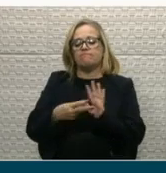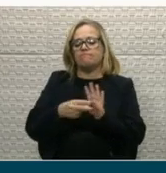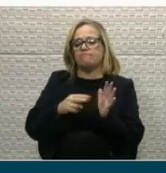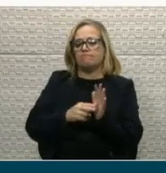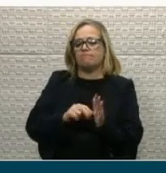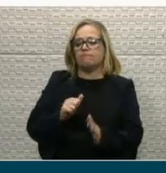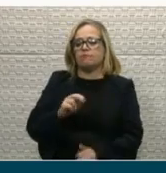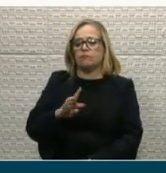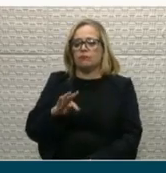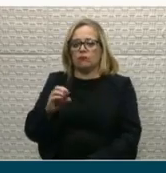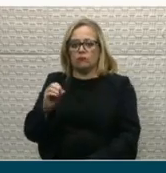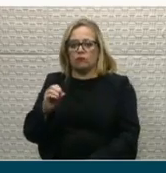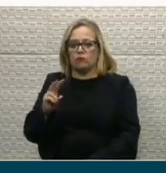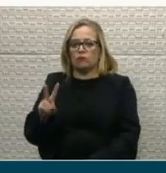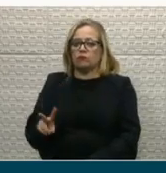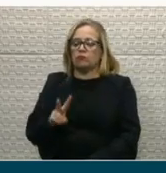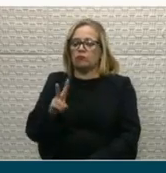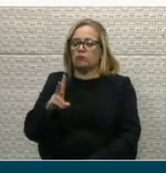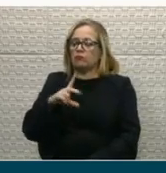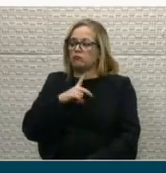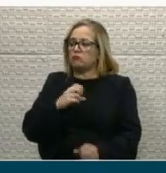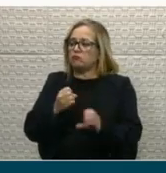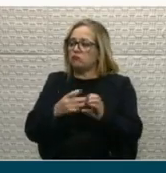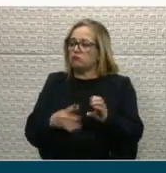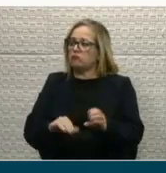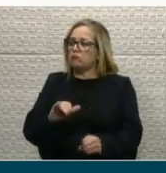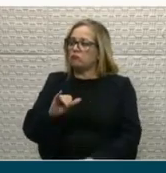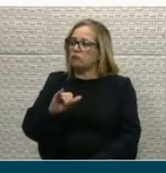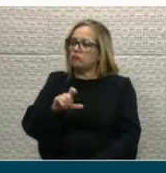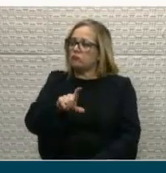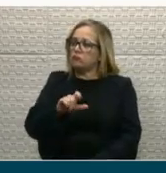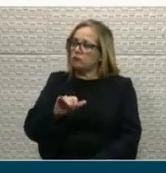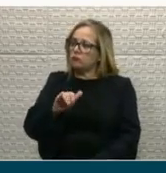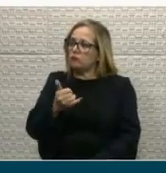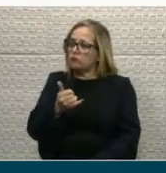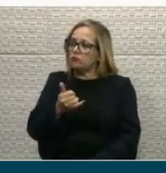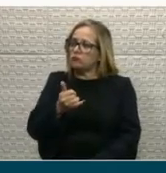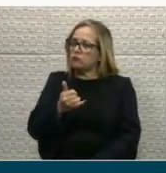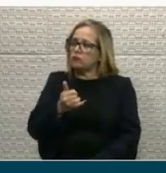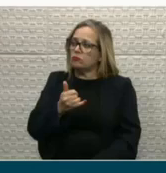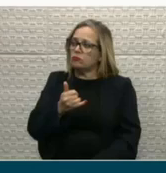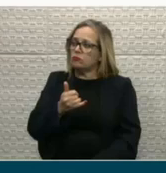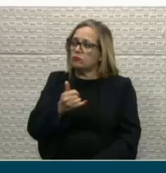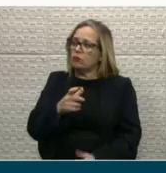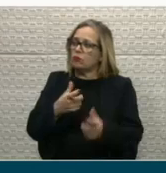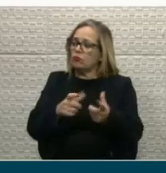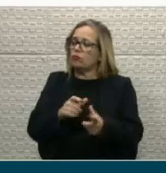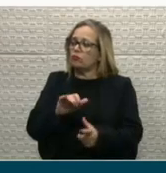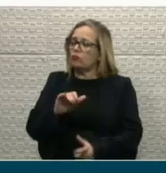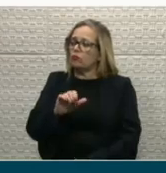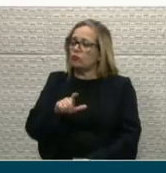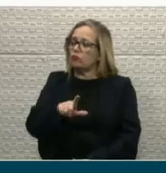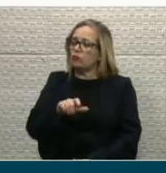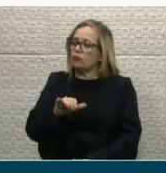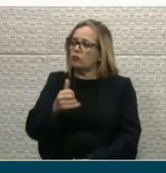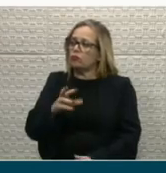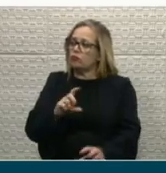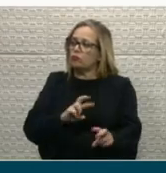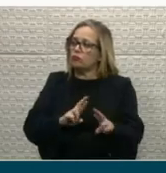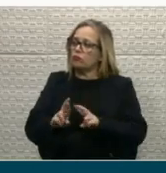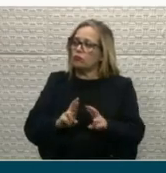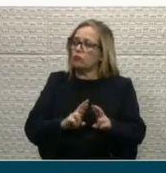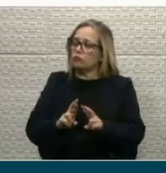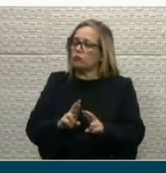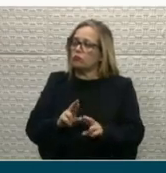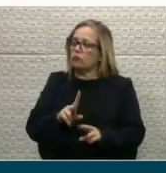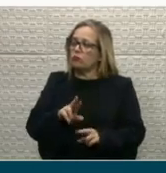v tem componentes x e y em que x e y estão relacionados daquela